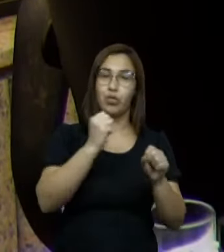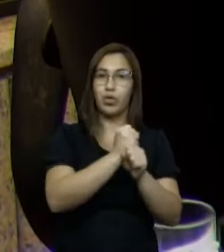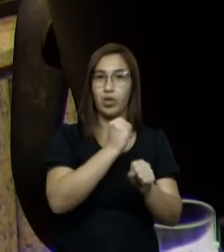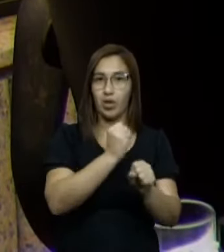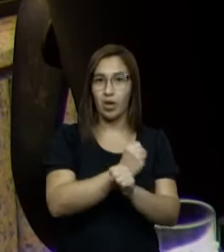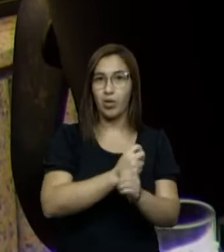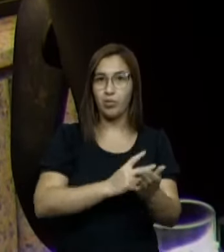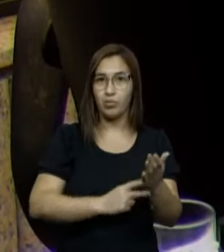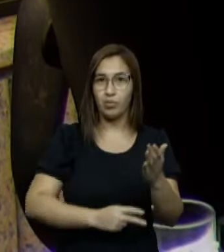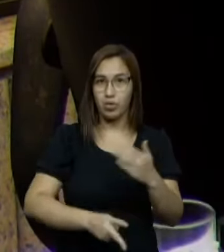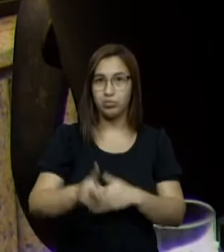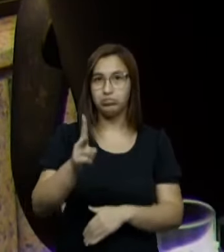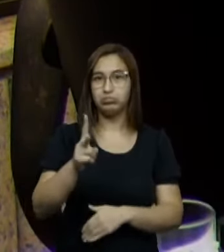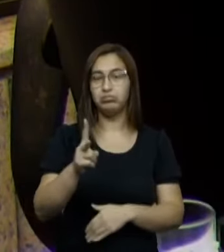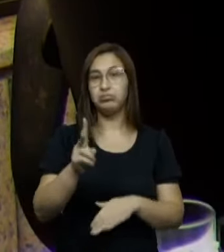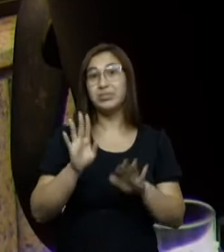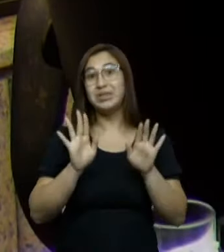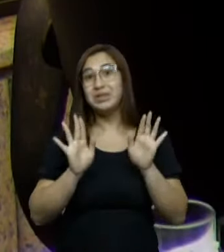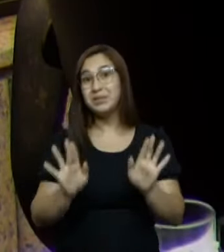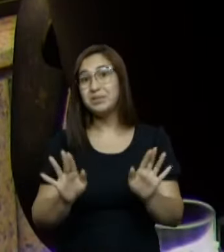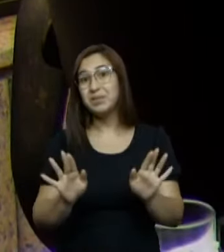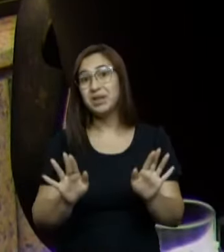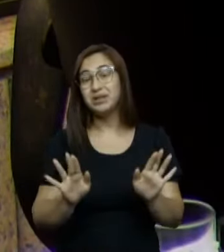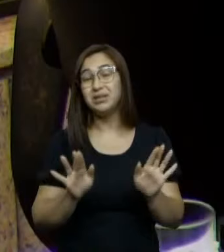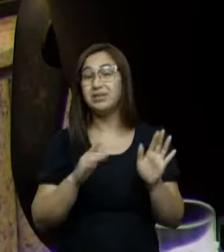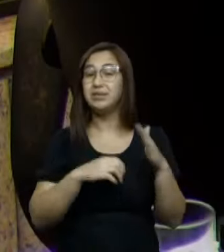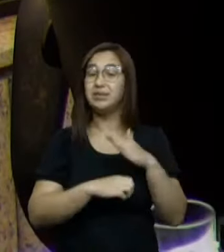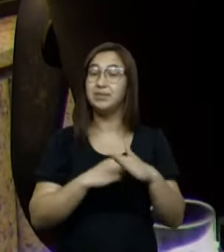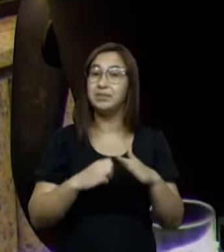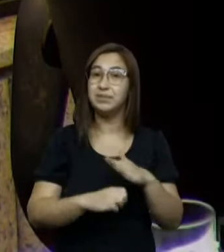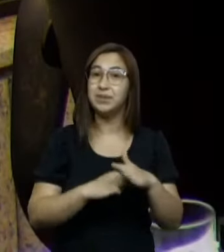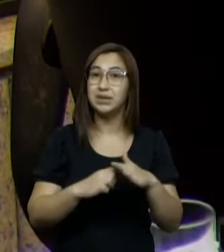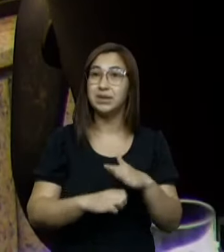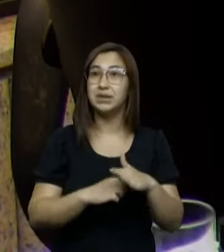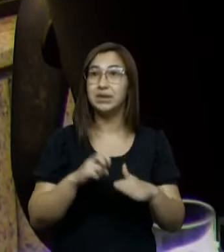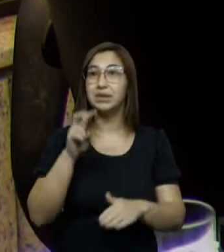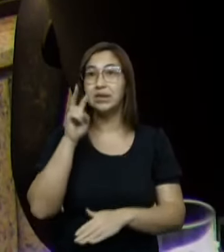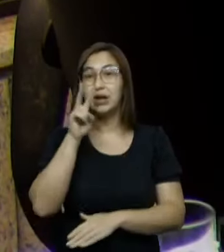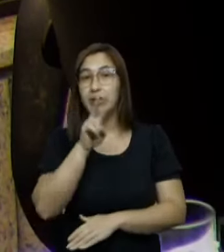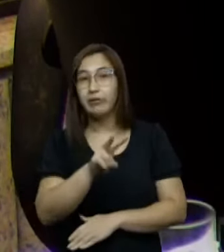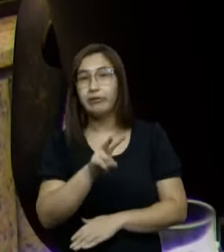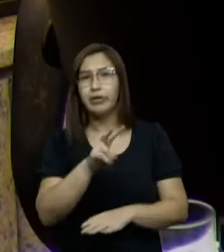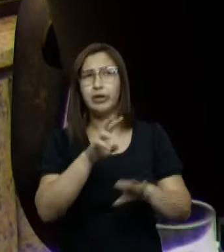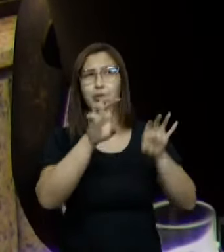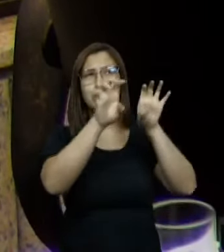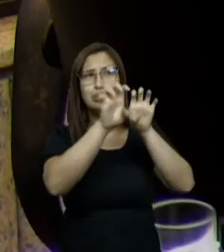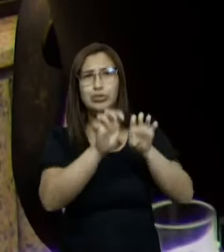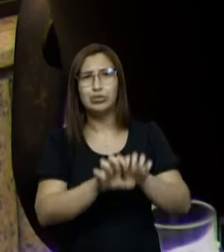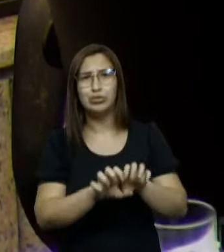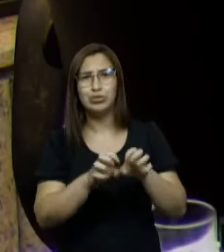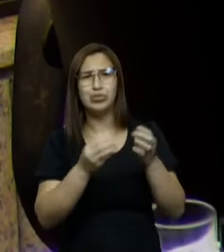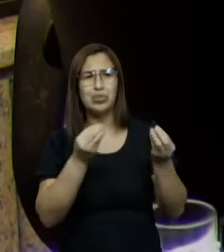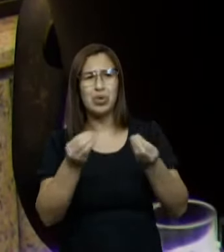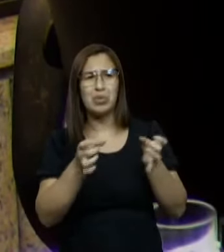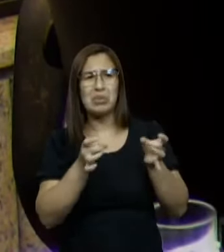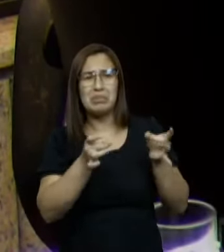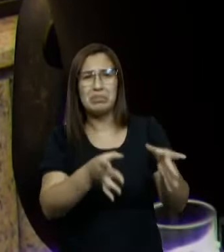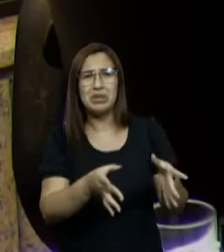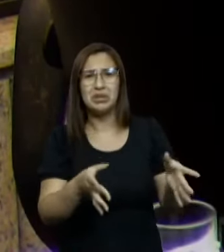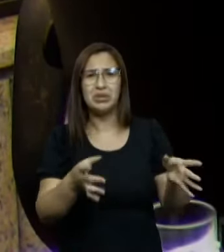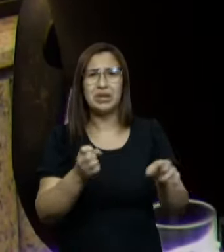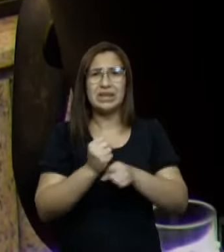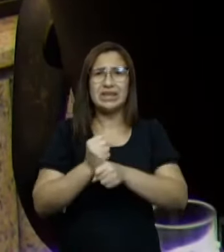obras, mas, infelizmente, a empresa, ela viu, vendo as estruturas que ficaram lá abandonadas por tanto